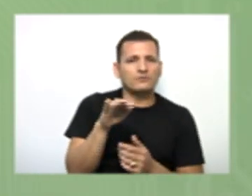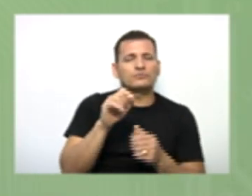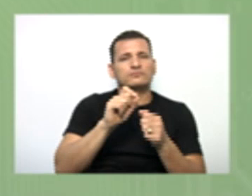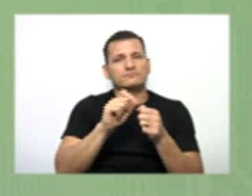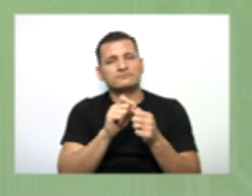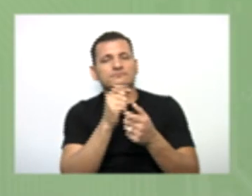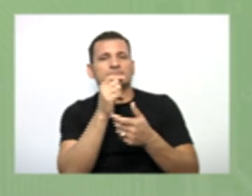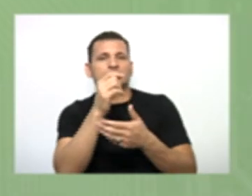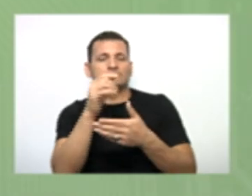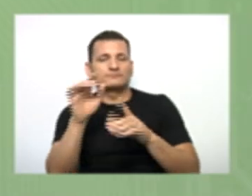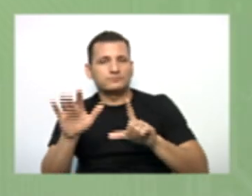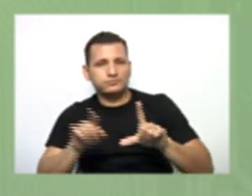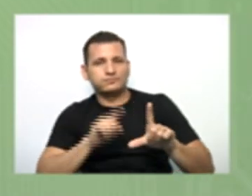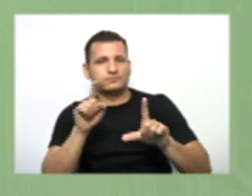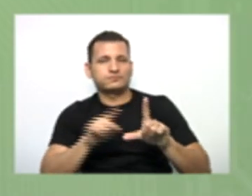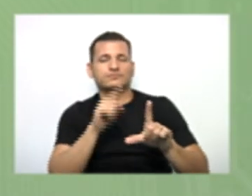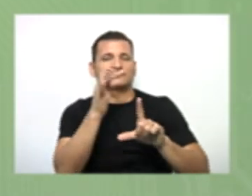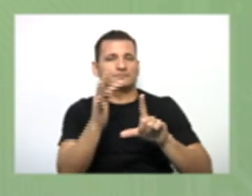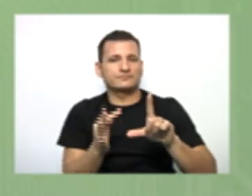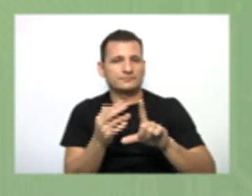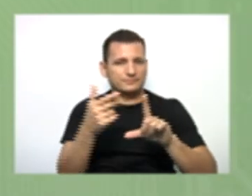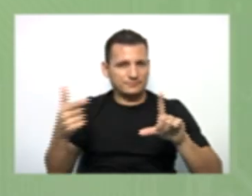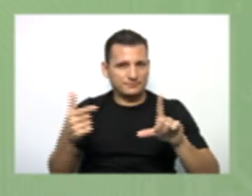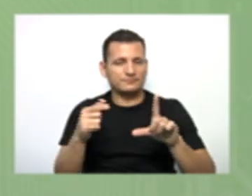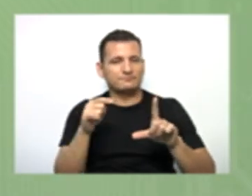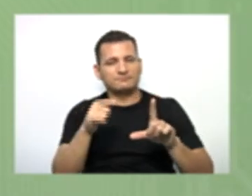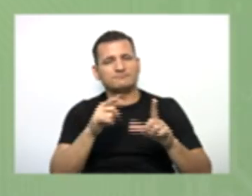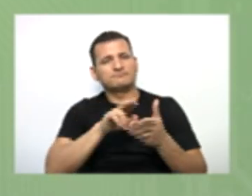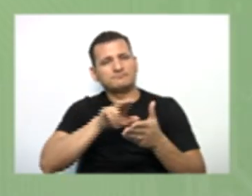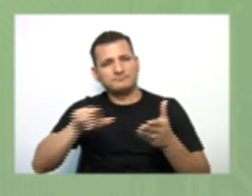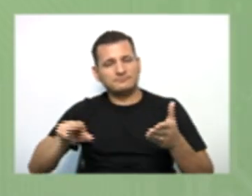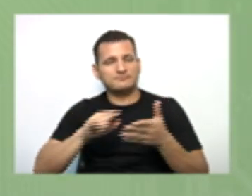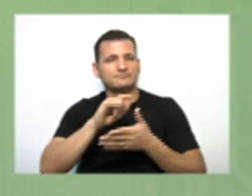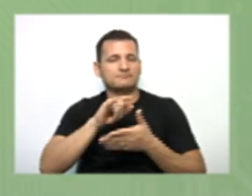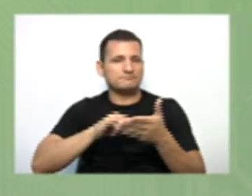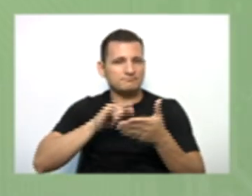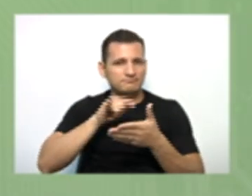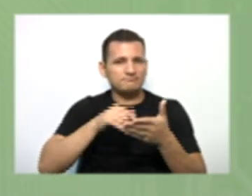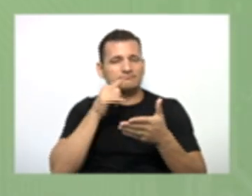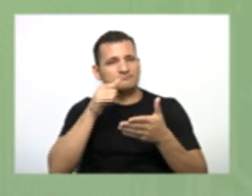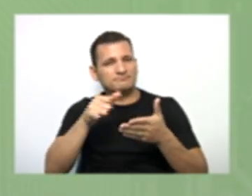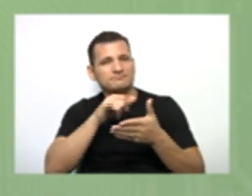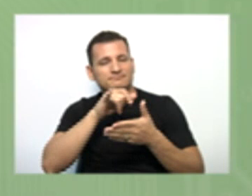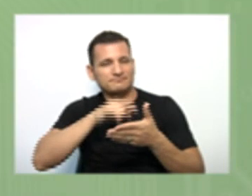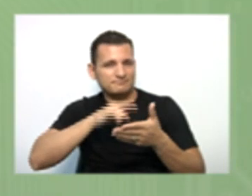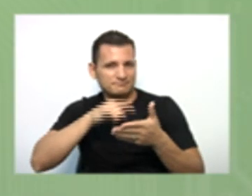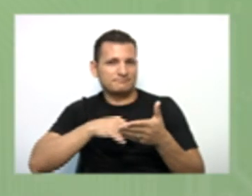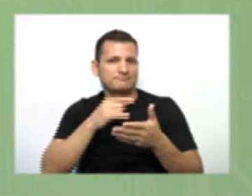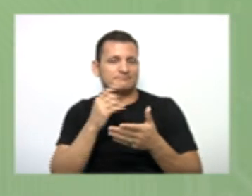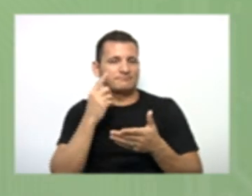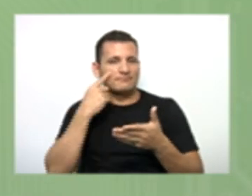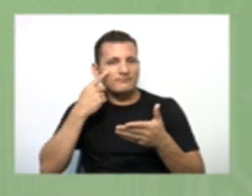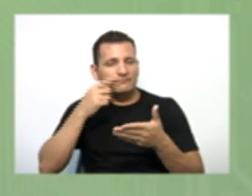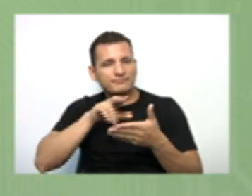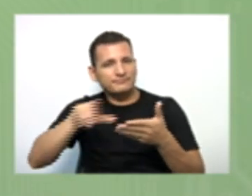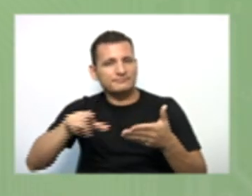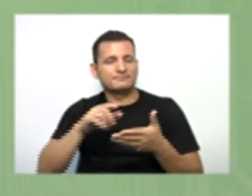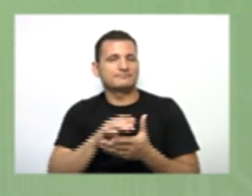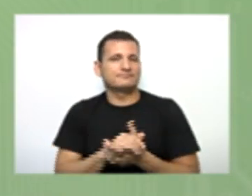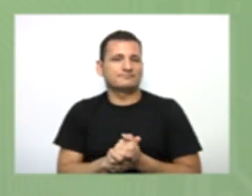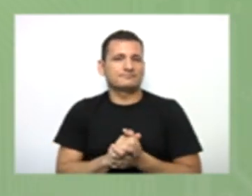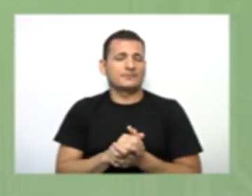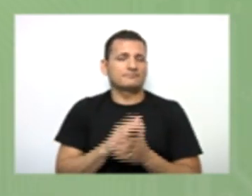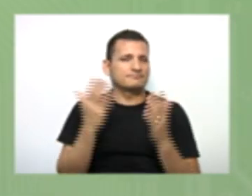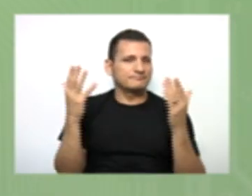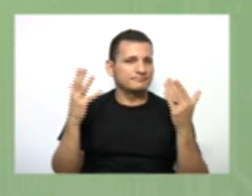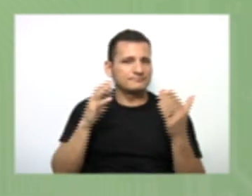Também, bem coerente, determinando a sequência em que os diversos documentos são consultados. Ok. Percorrer Parabéns, hipertexto. Espigão. Obrigada